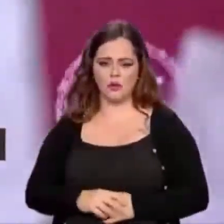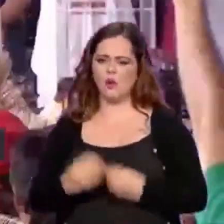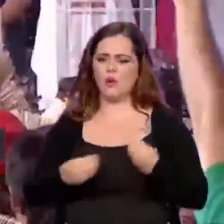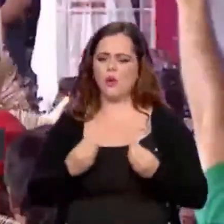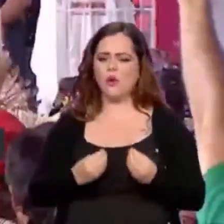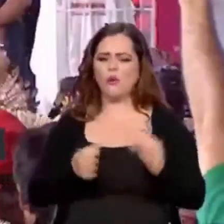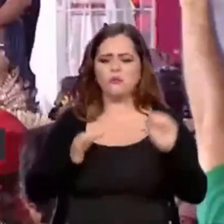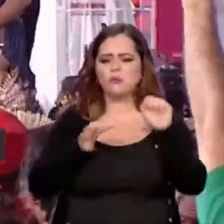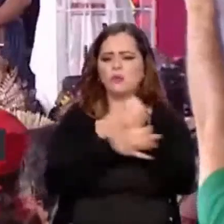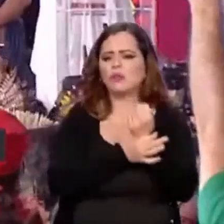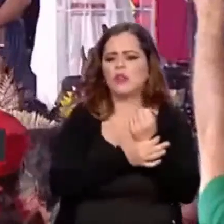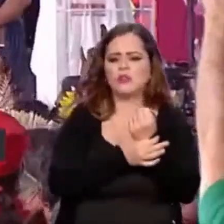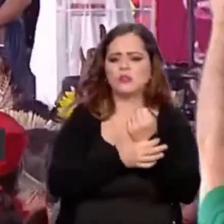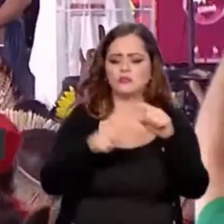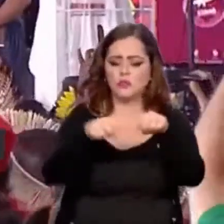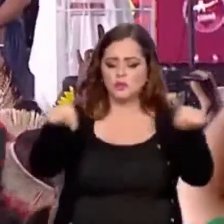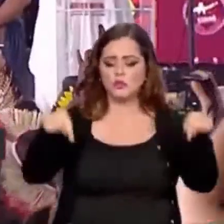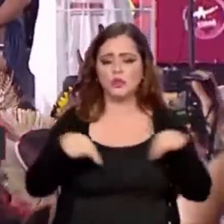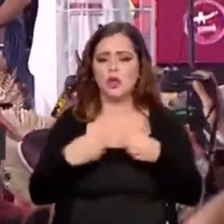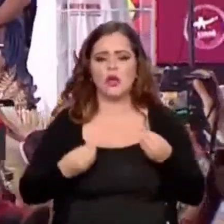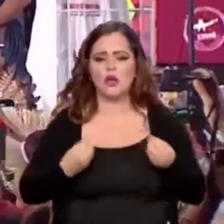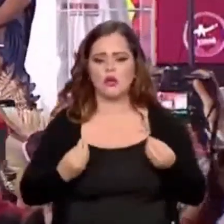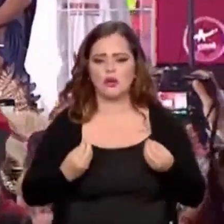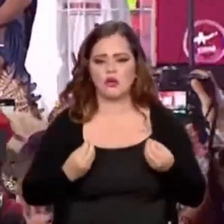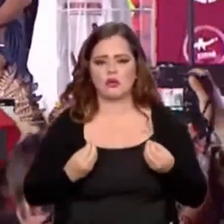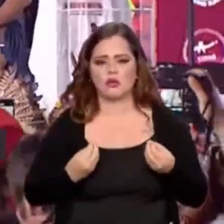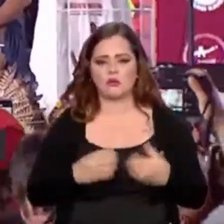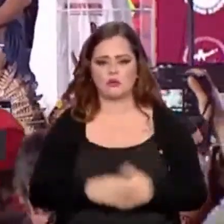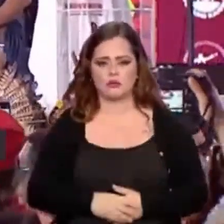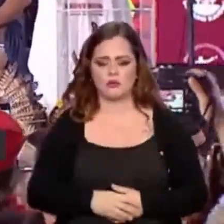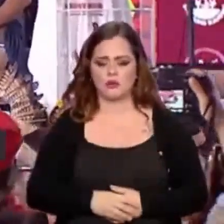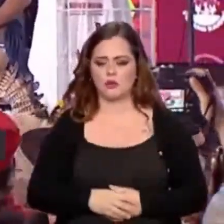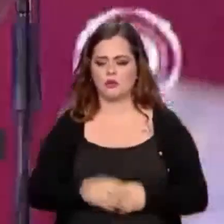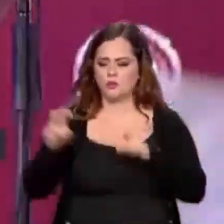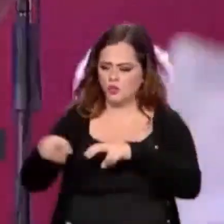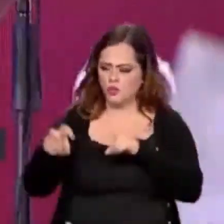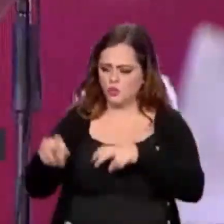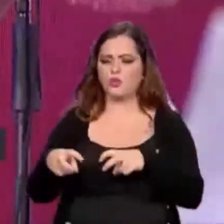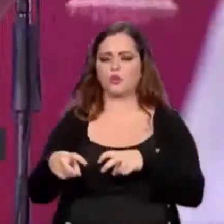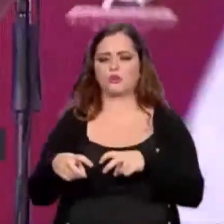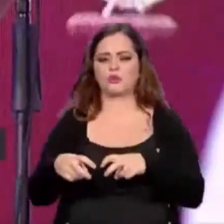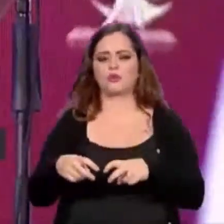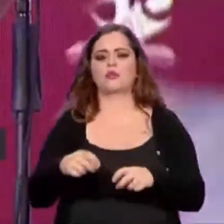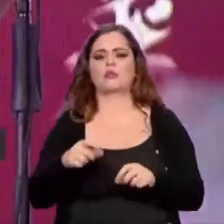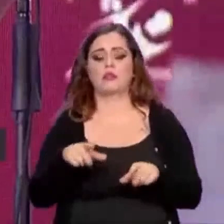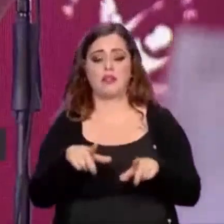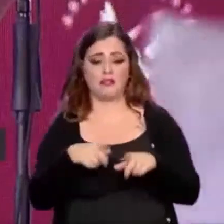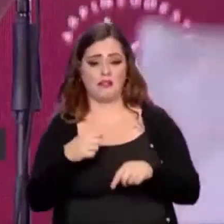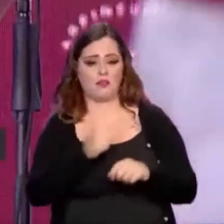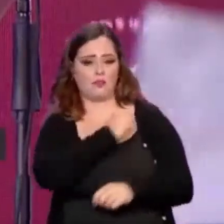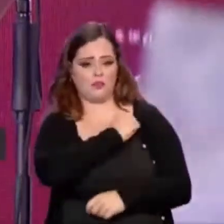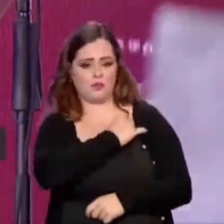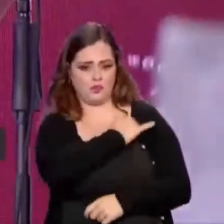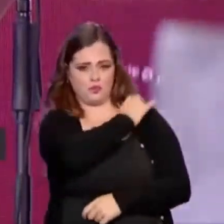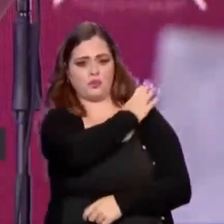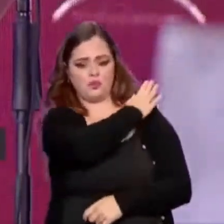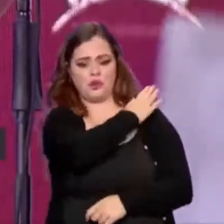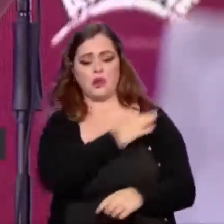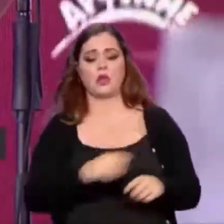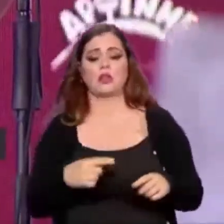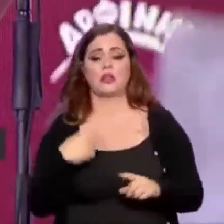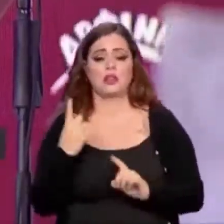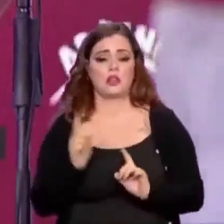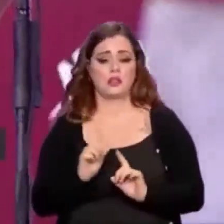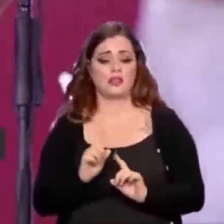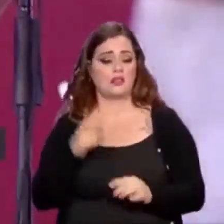tem protegido esses territórios? A ocupação garimpeira da terra Yanomami deixou claro que o Estado